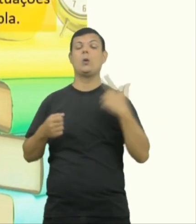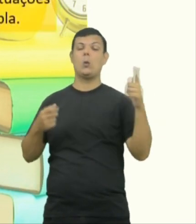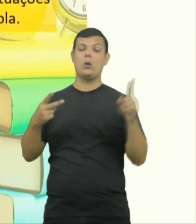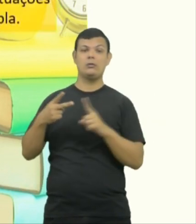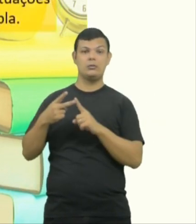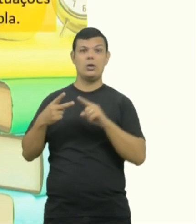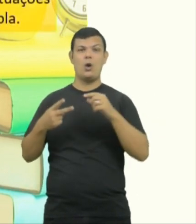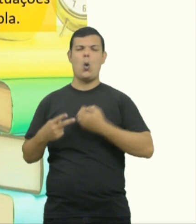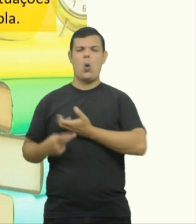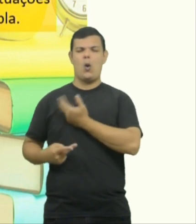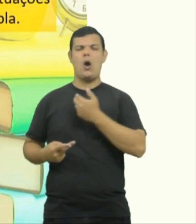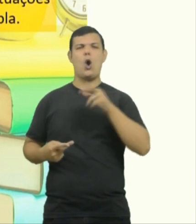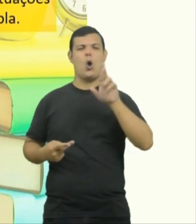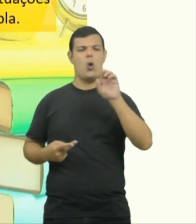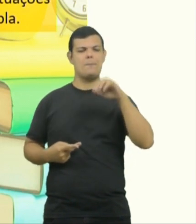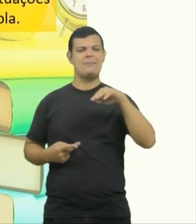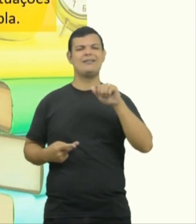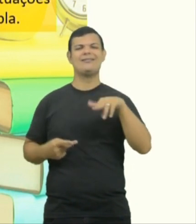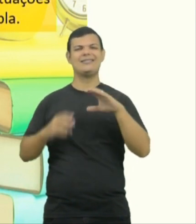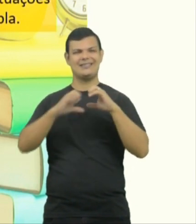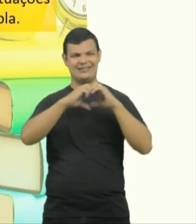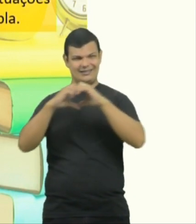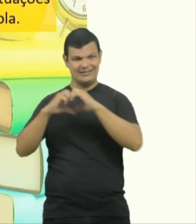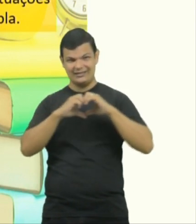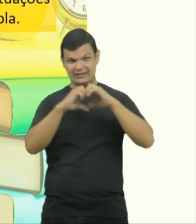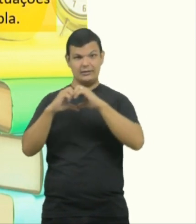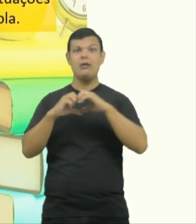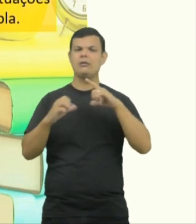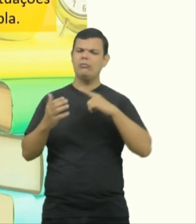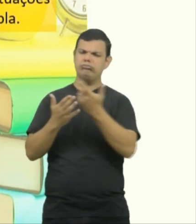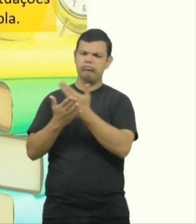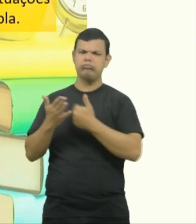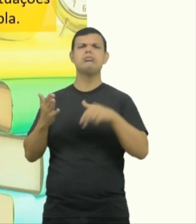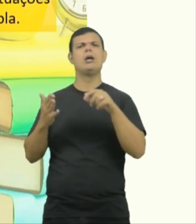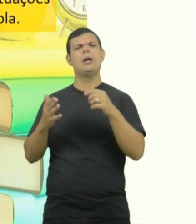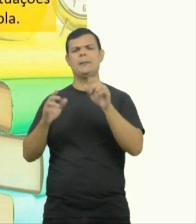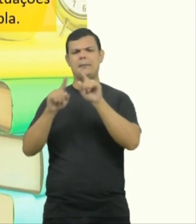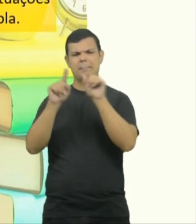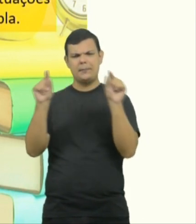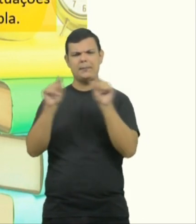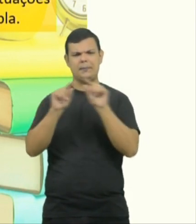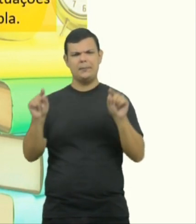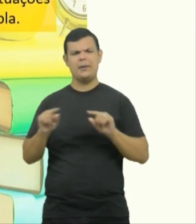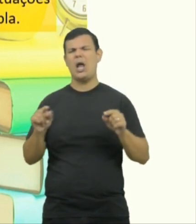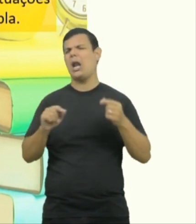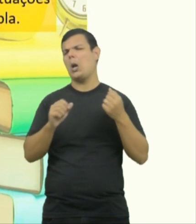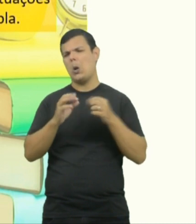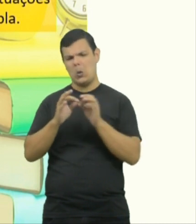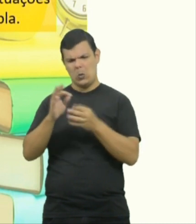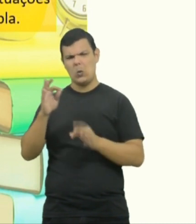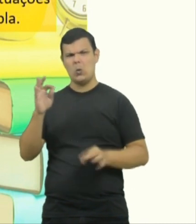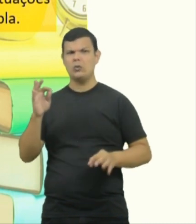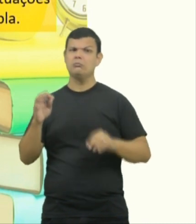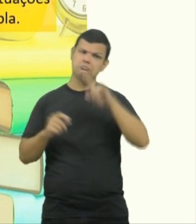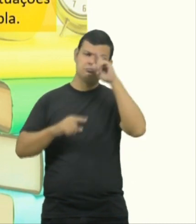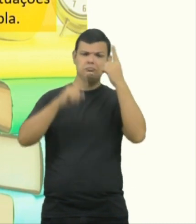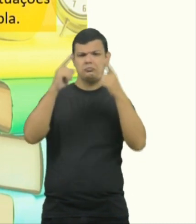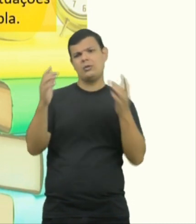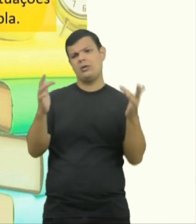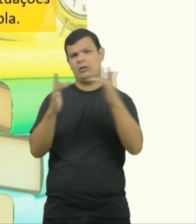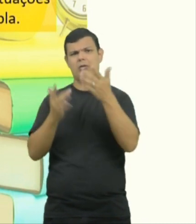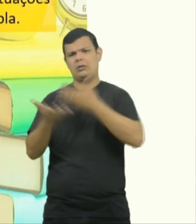temos é o romance. E o romance é uma obra literária que apresenta narrativa em prosa, normalmente longa, com fatos criados ou